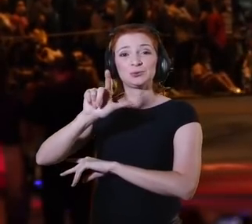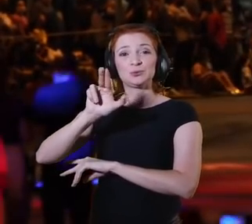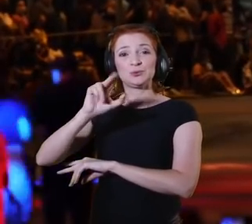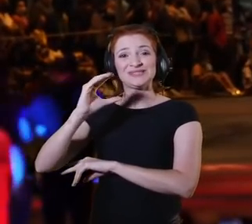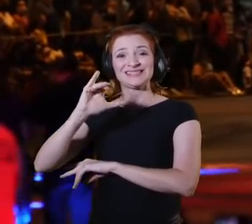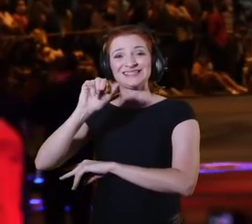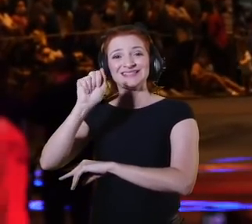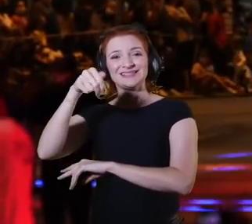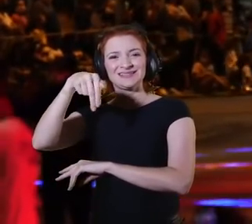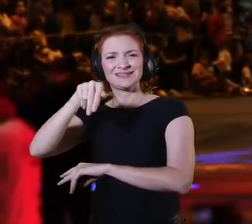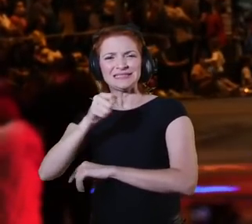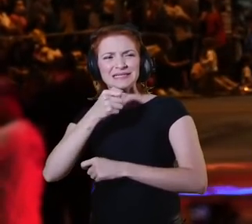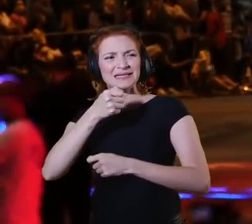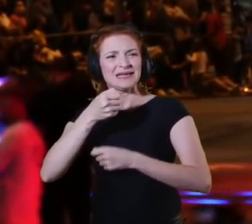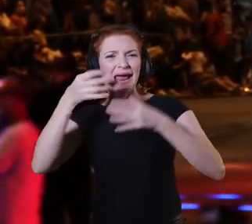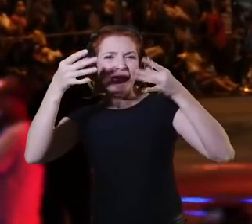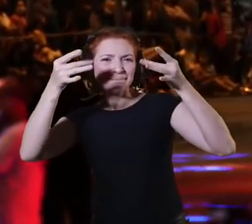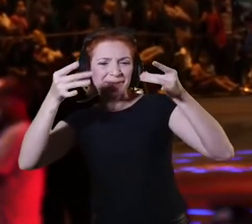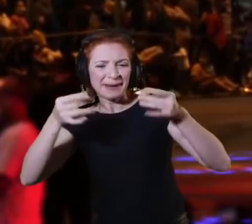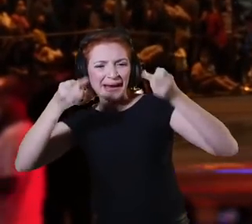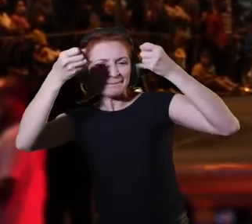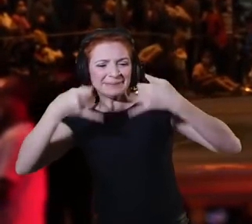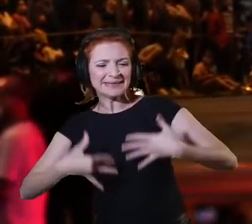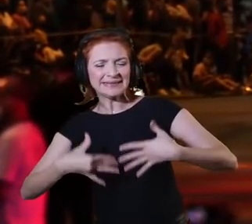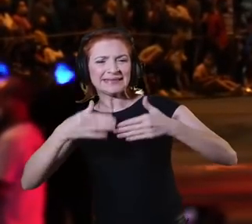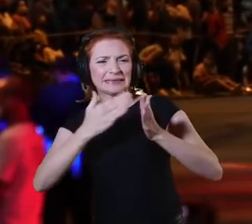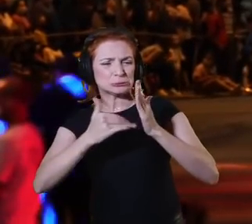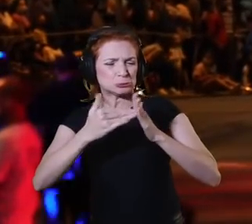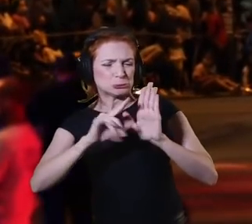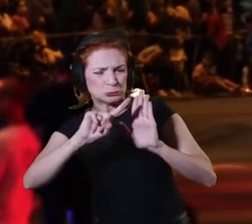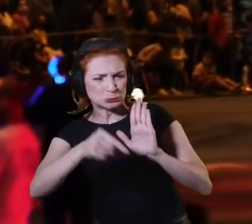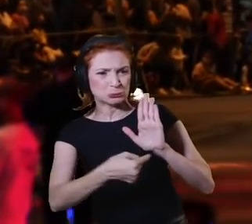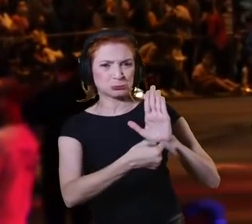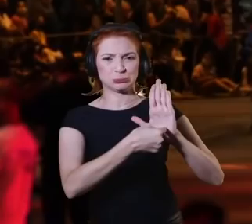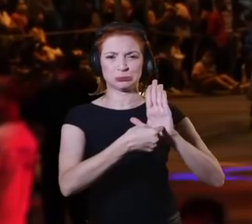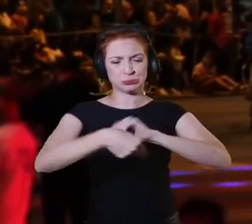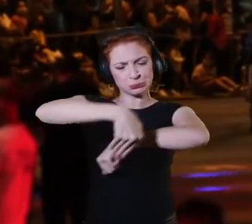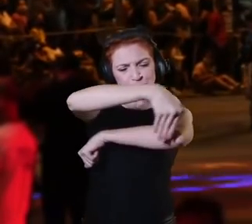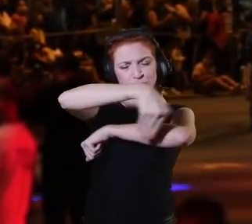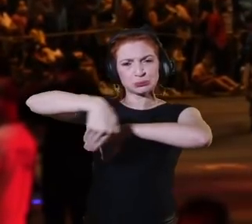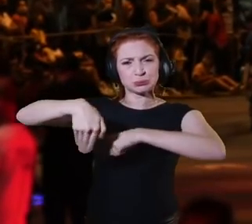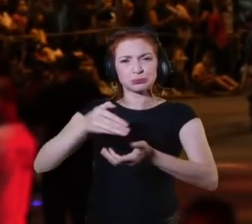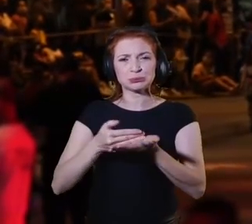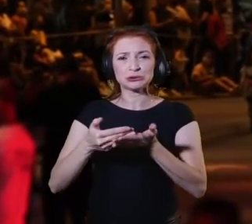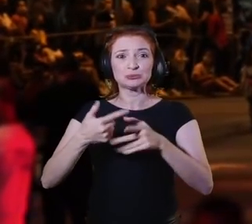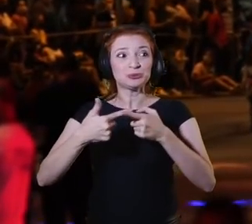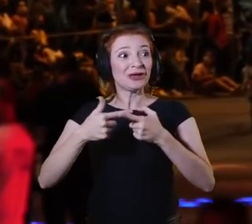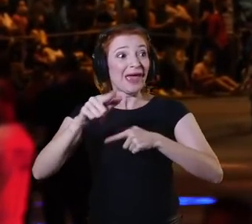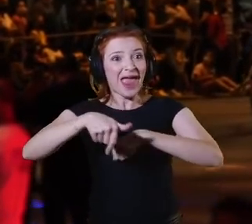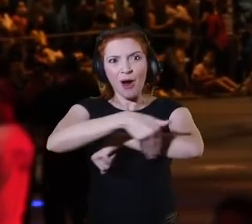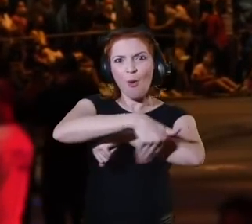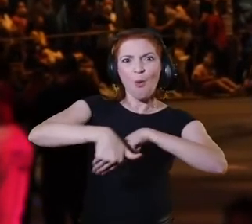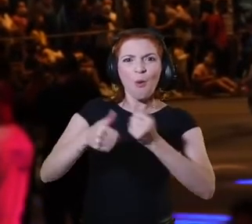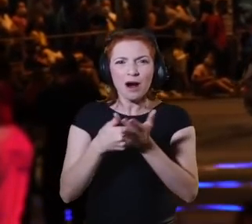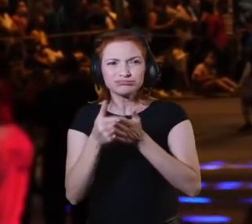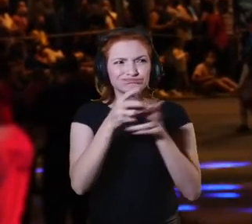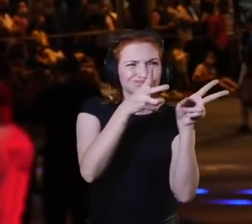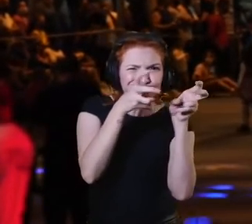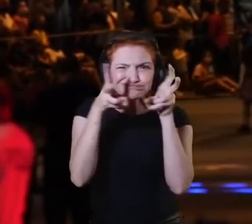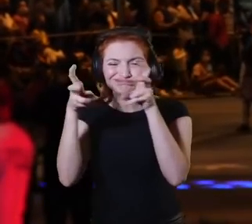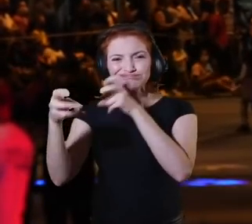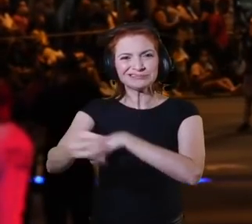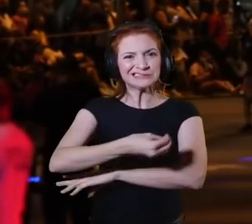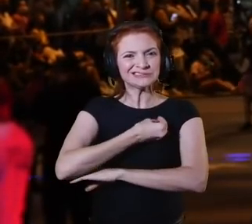a gente todos os destaques da Sinimbu. Porque a vivência da maior emoção é das ruas de Caxias. Luciane